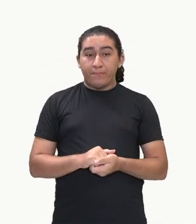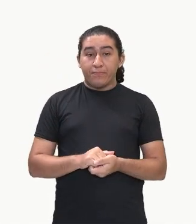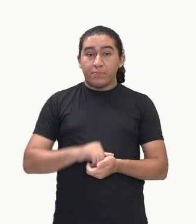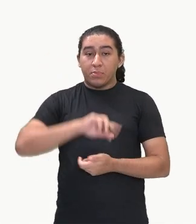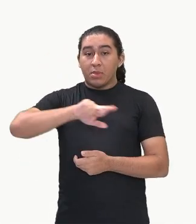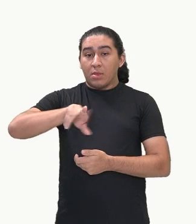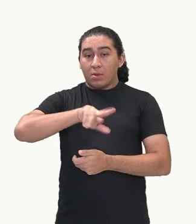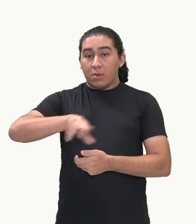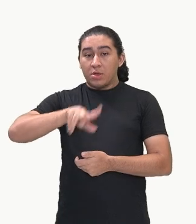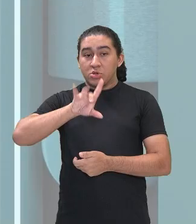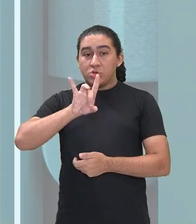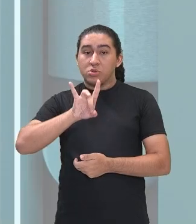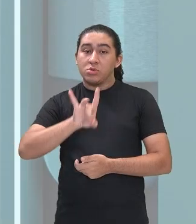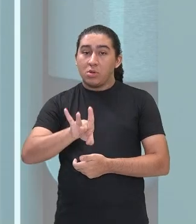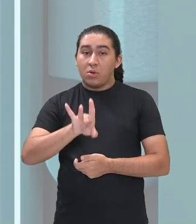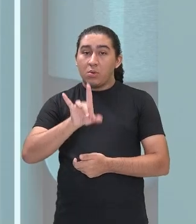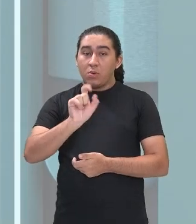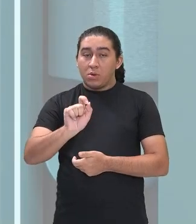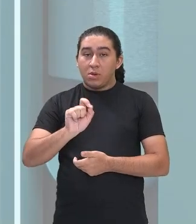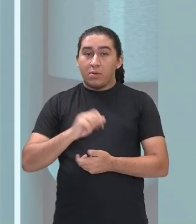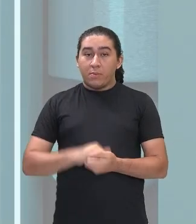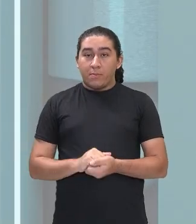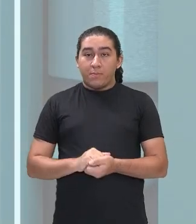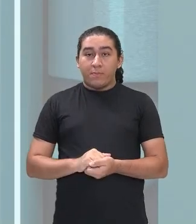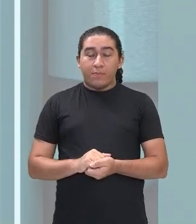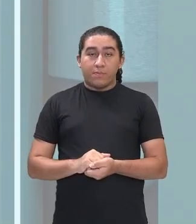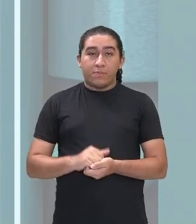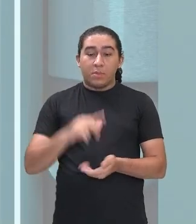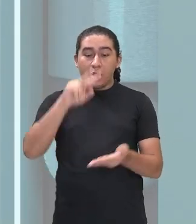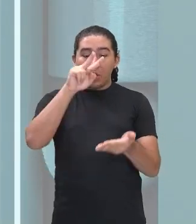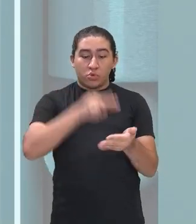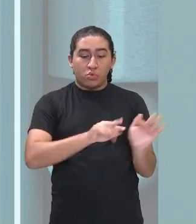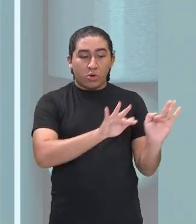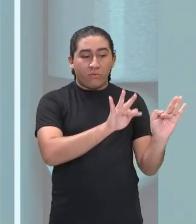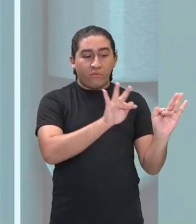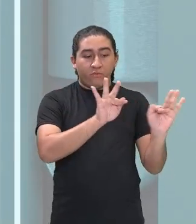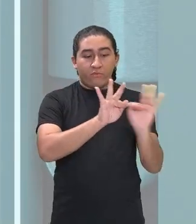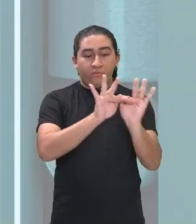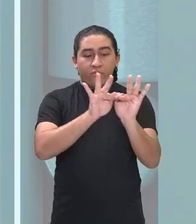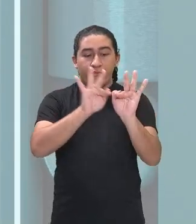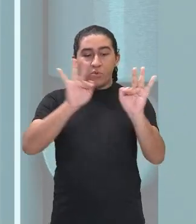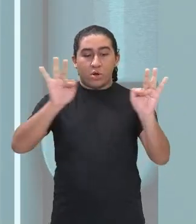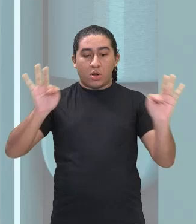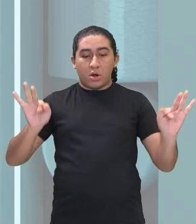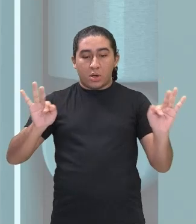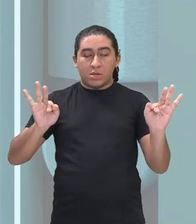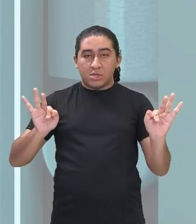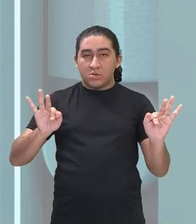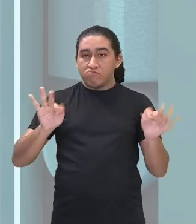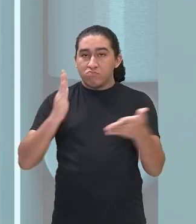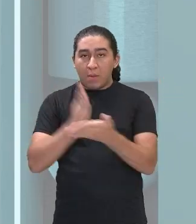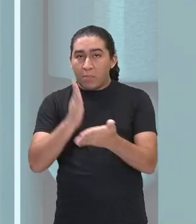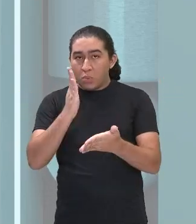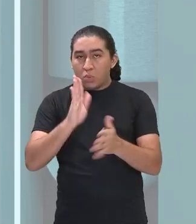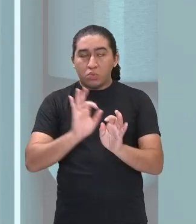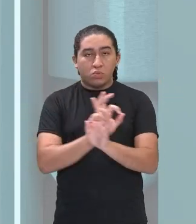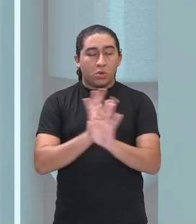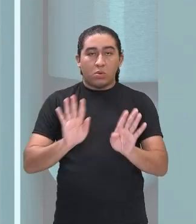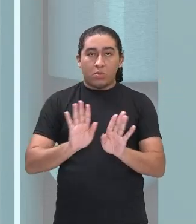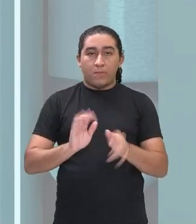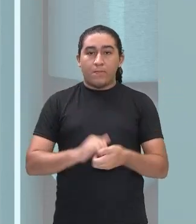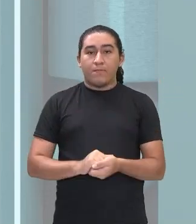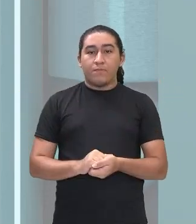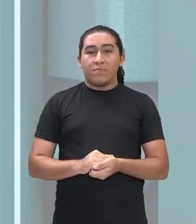somente só uma pausa para você respirar, né? Você viu que ela